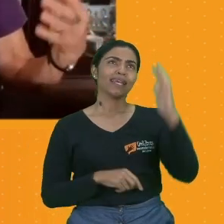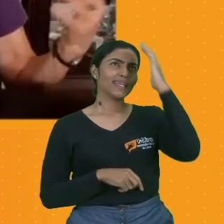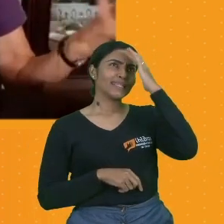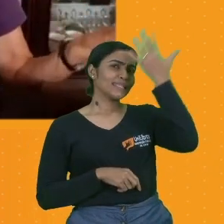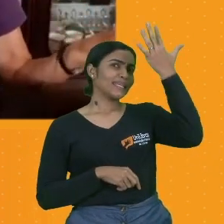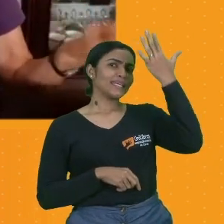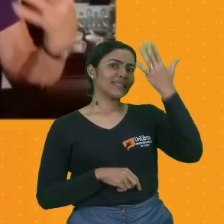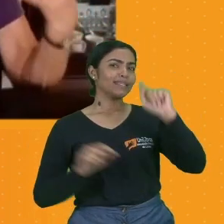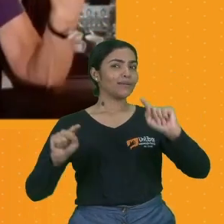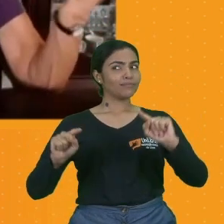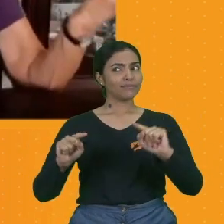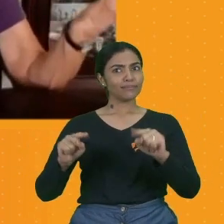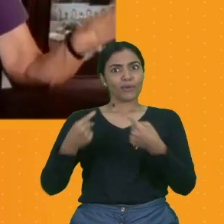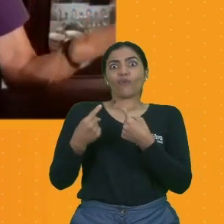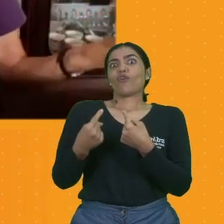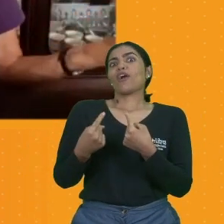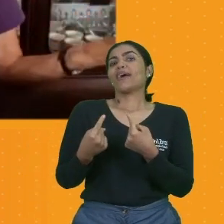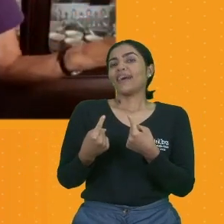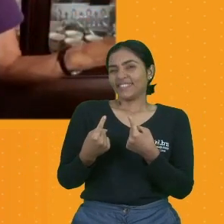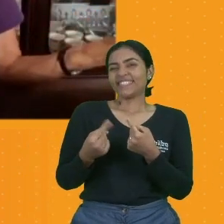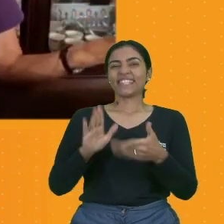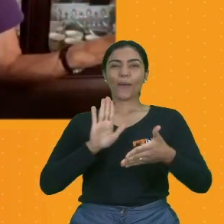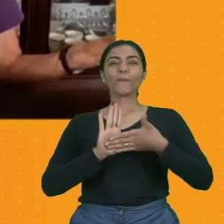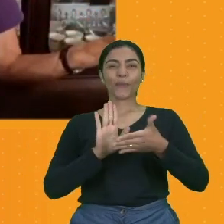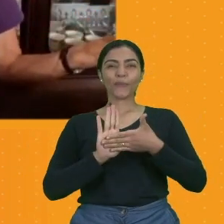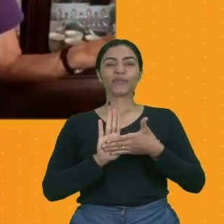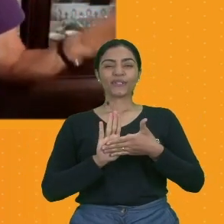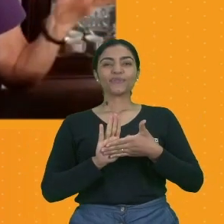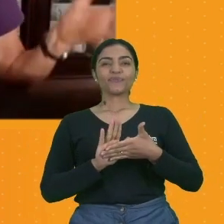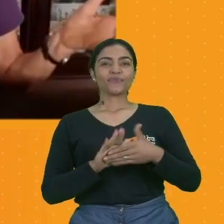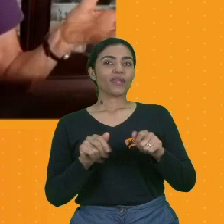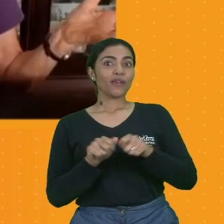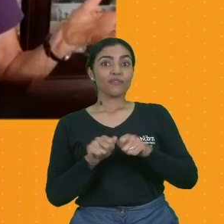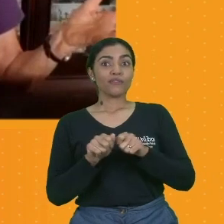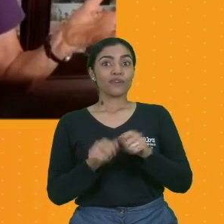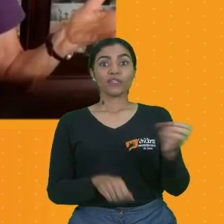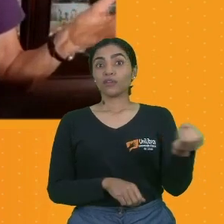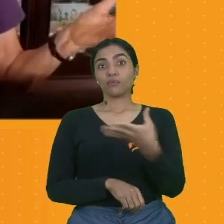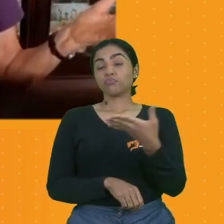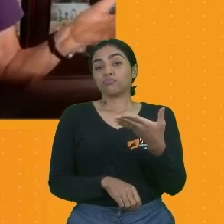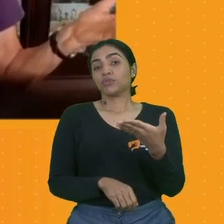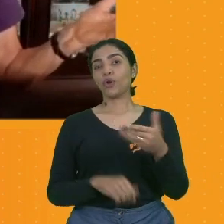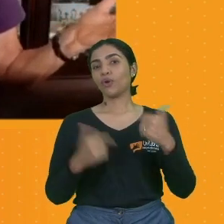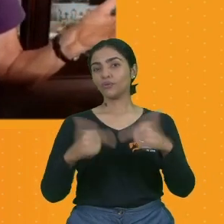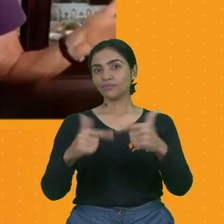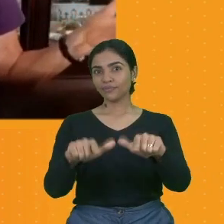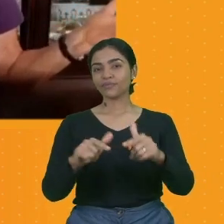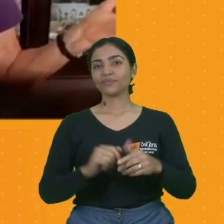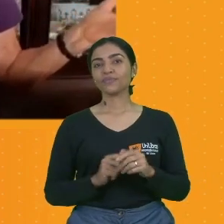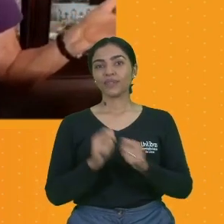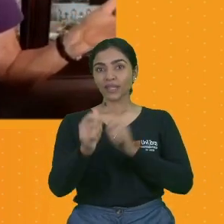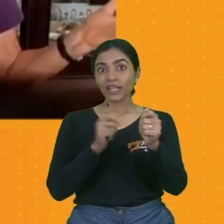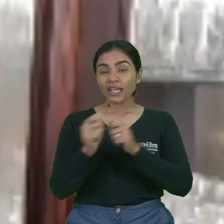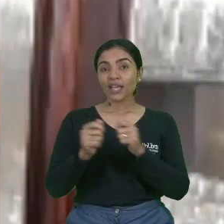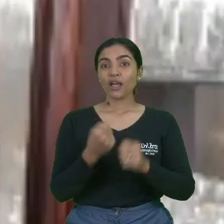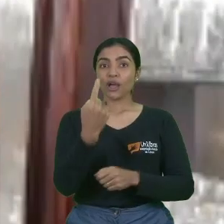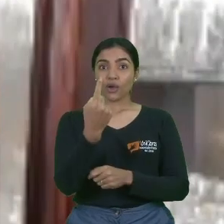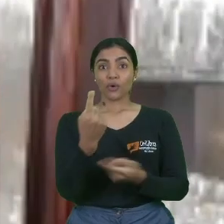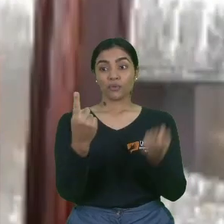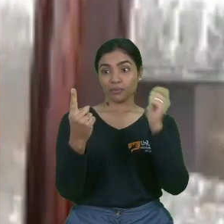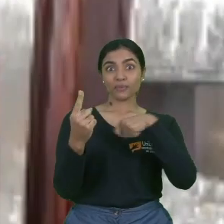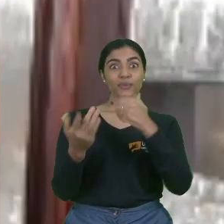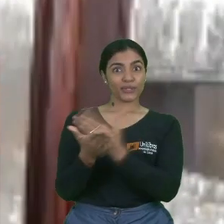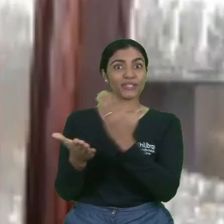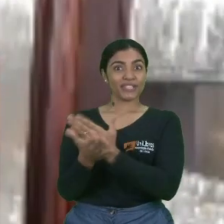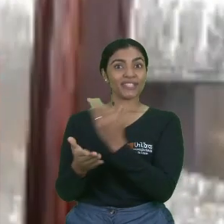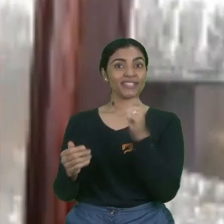essa provocação de fazer não me ajudou um era parecido